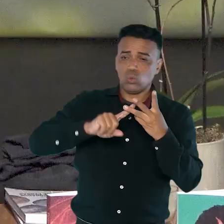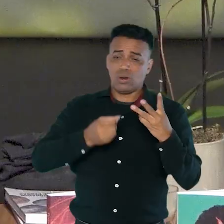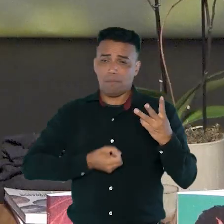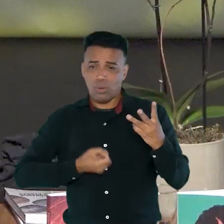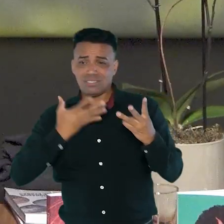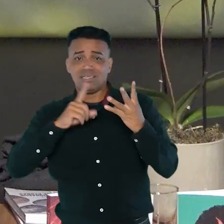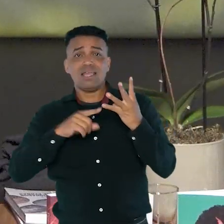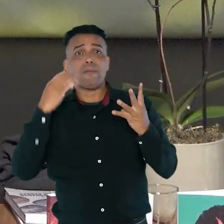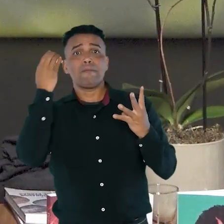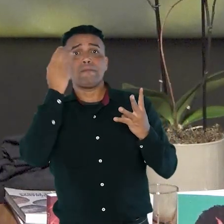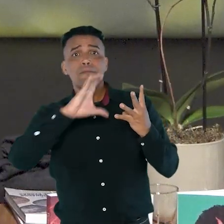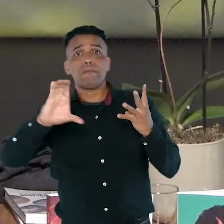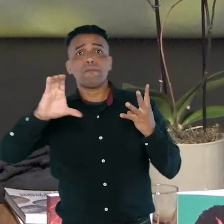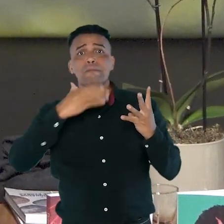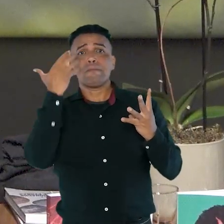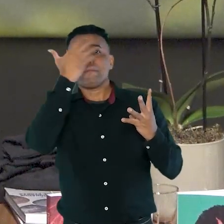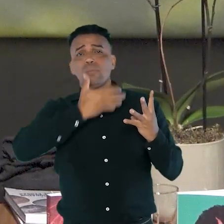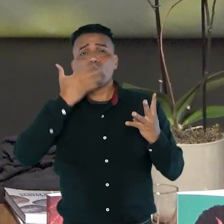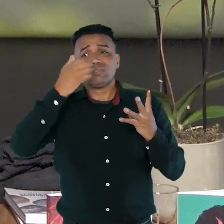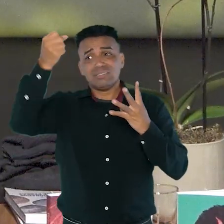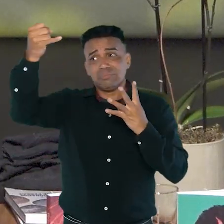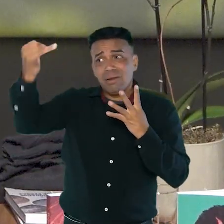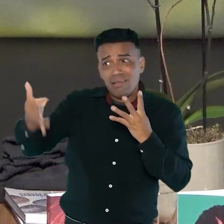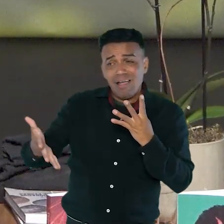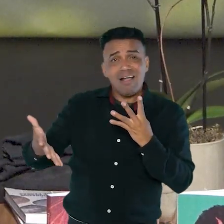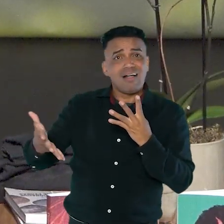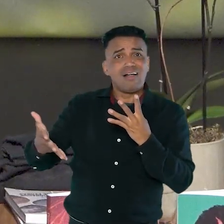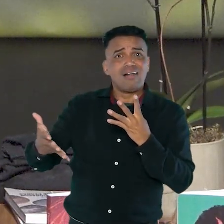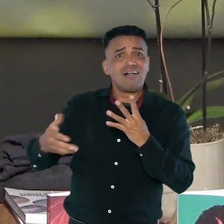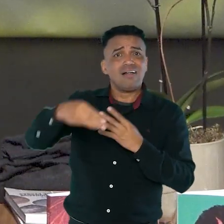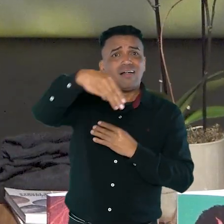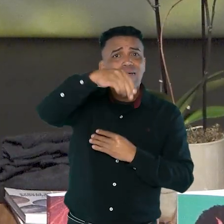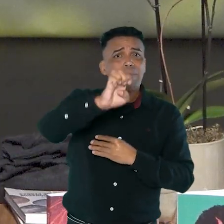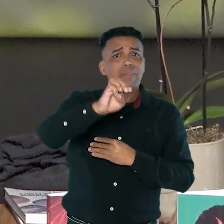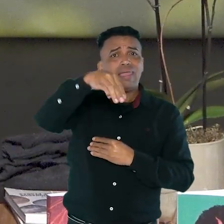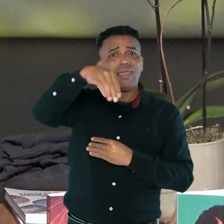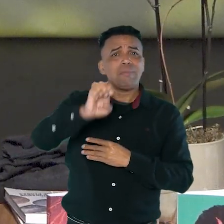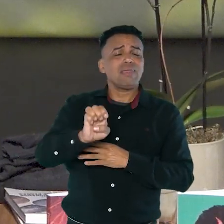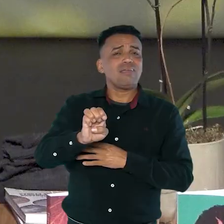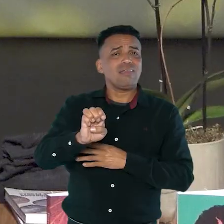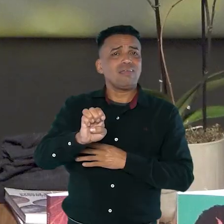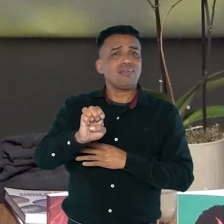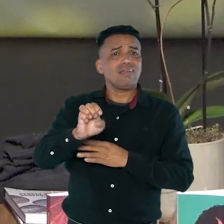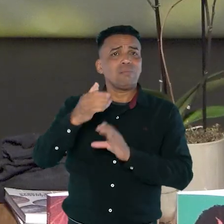de poesia, que gostamos de música, explicar para a pessoa através de um meme.